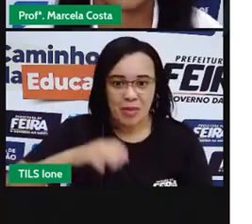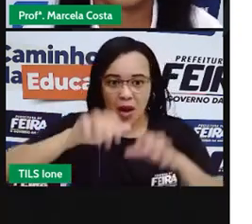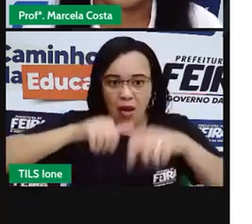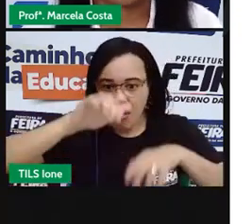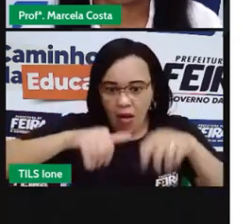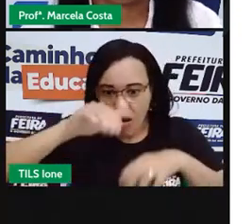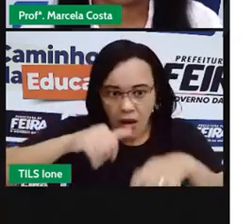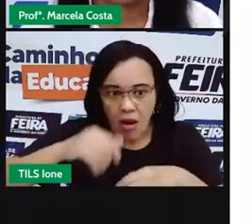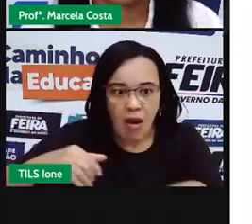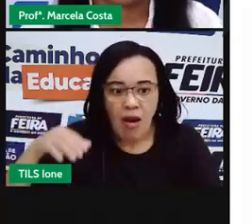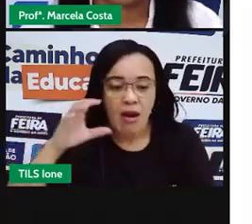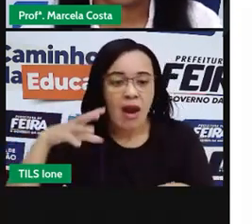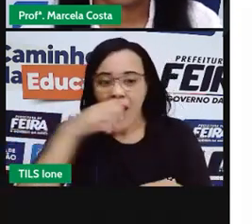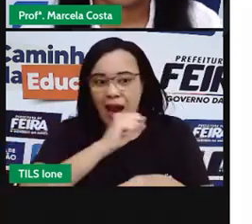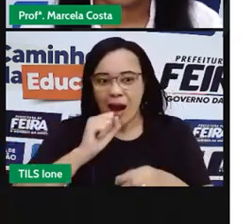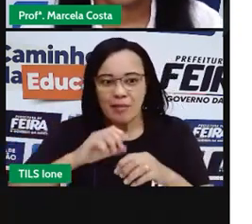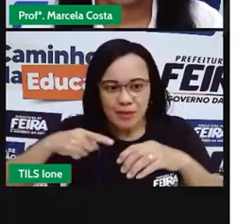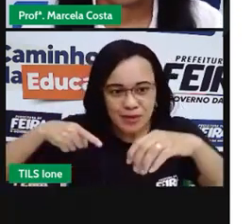para se esconder.